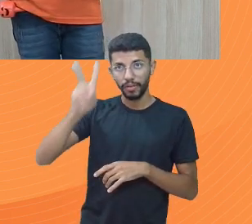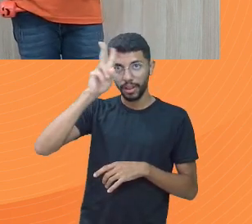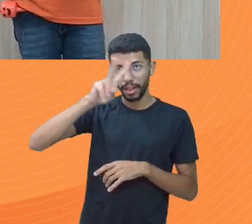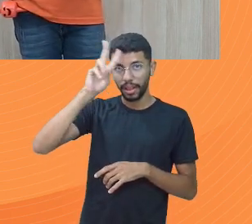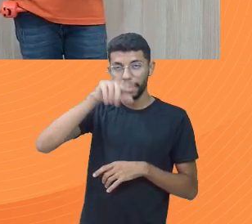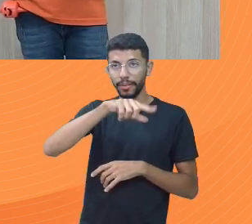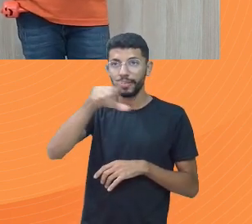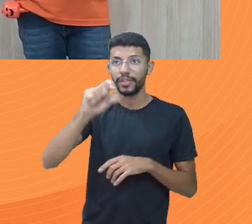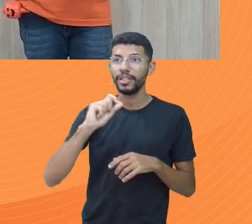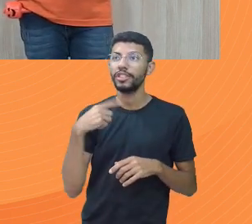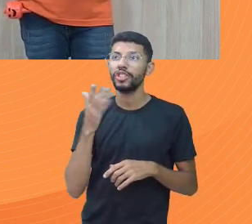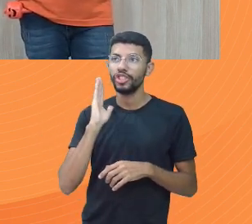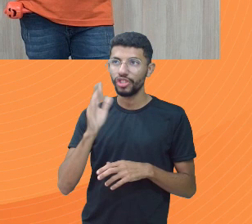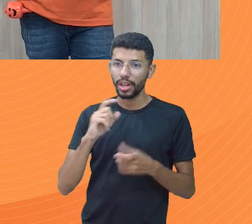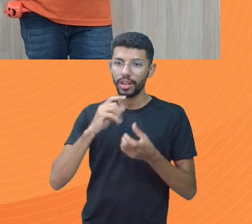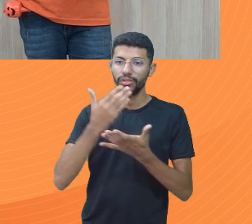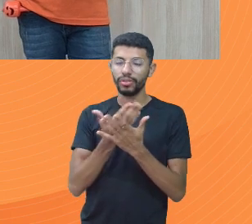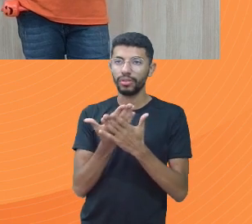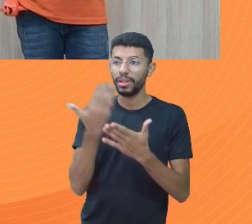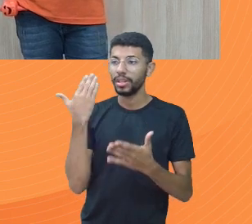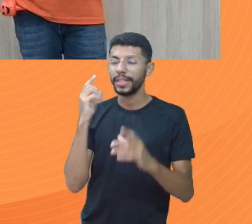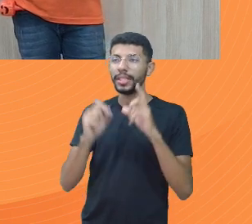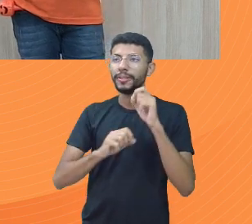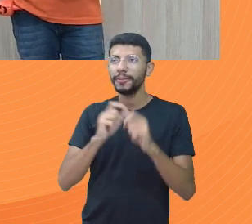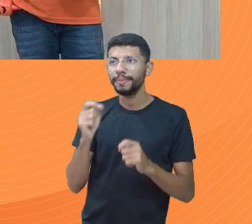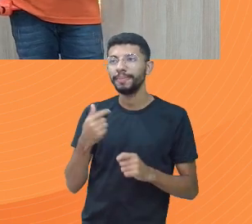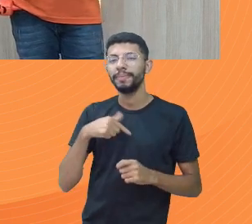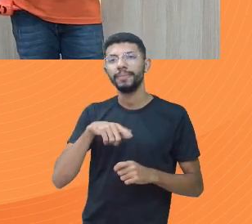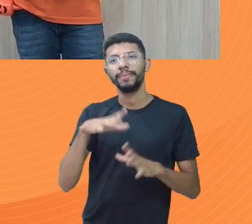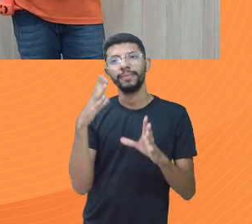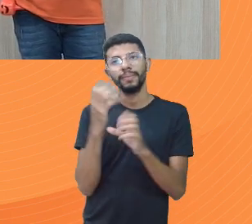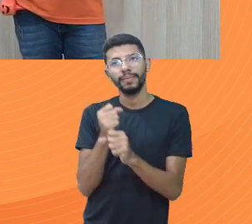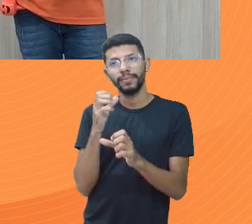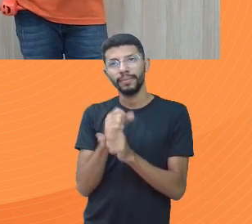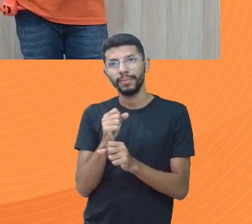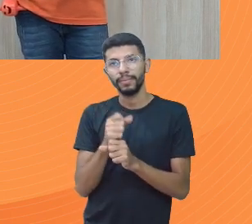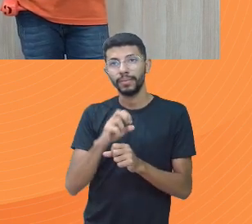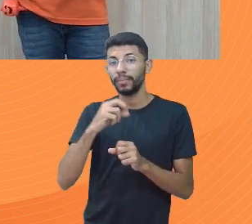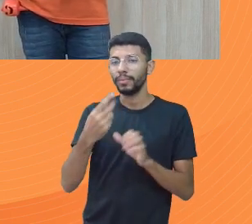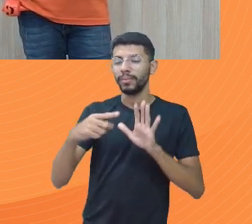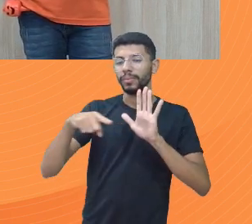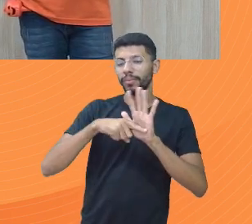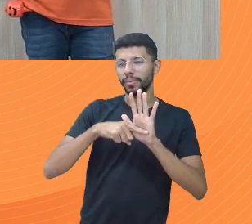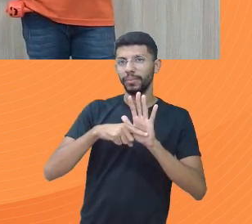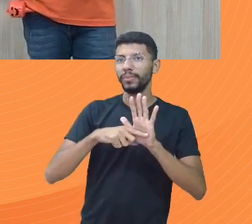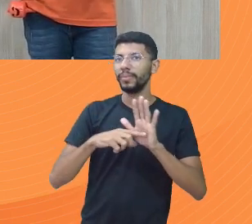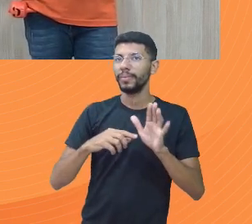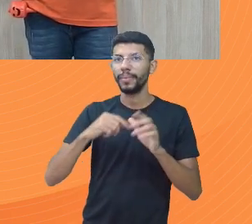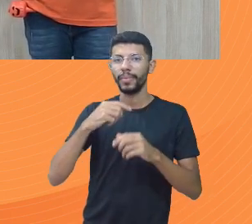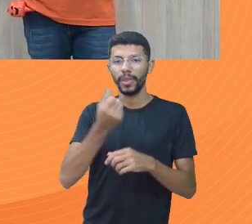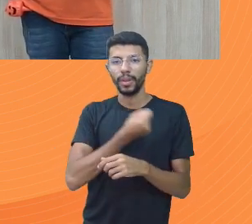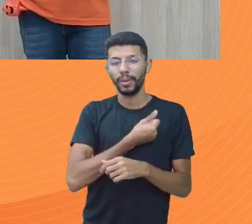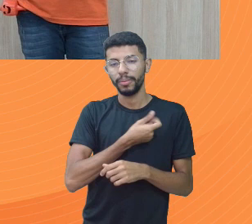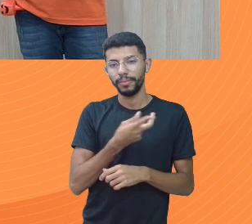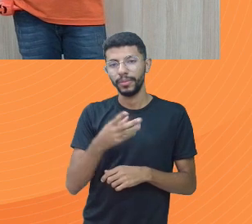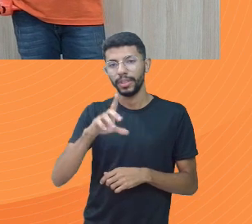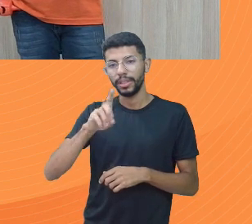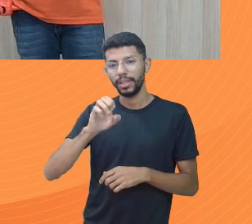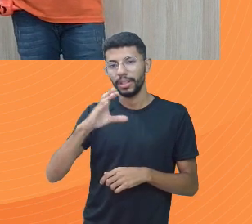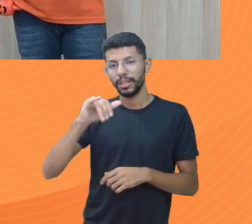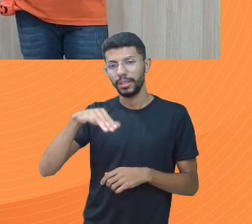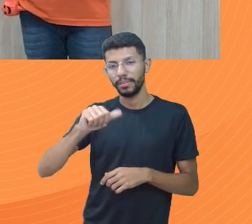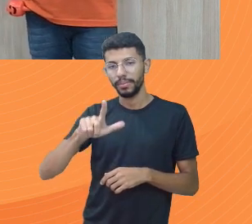falou na questão anterior, quando eu vou somar ou subtrair números decimais, eu coloco vírgula abaixo de